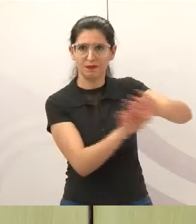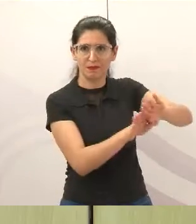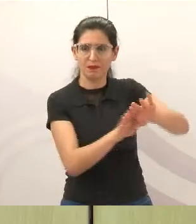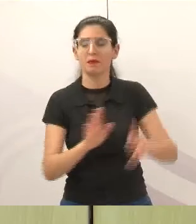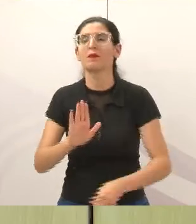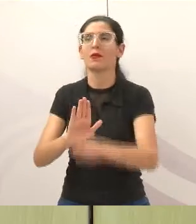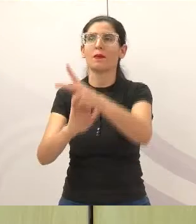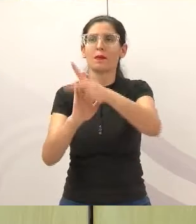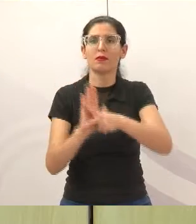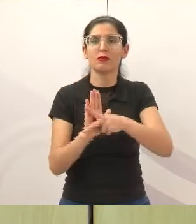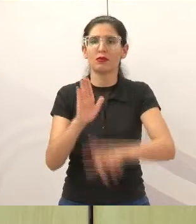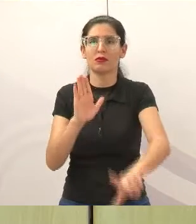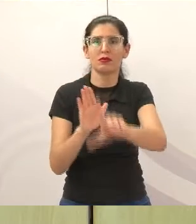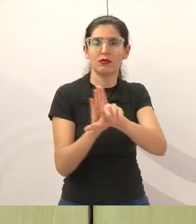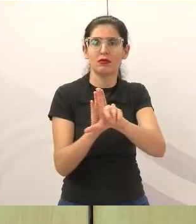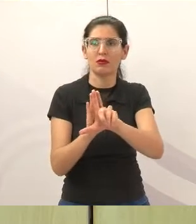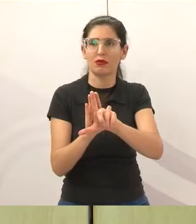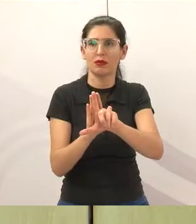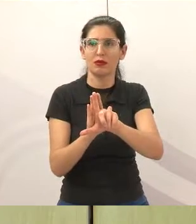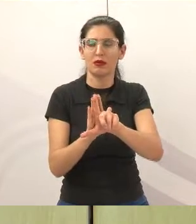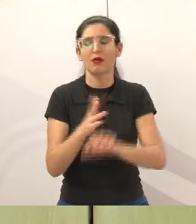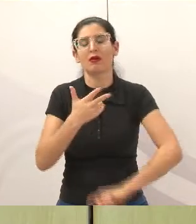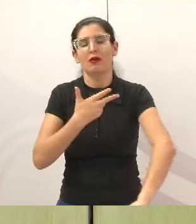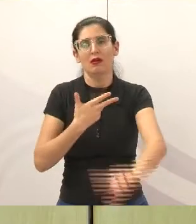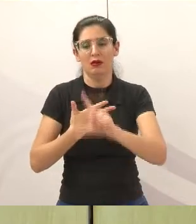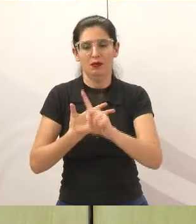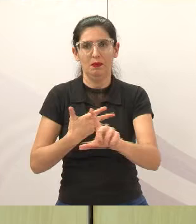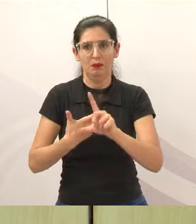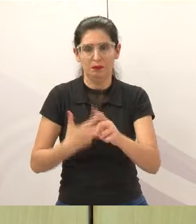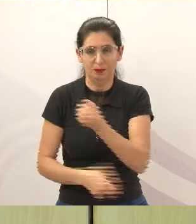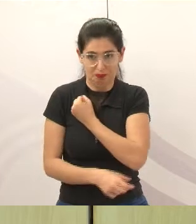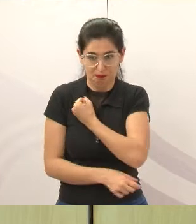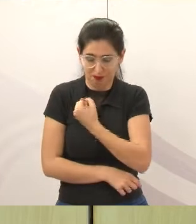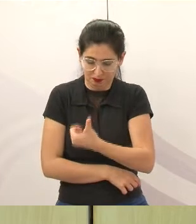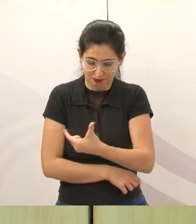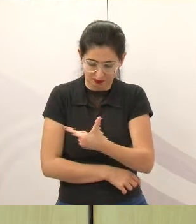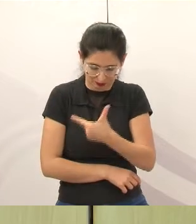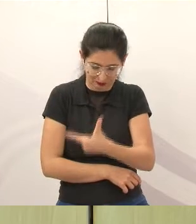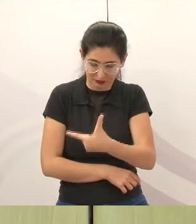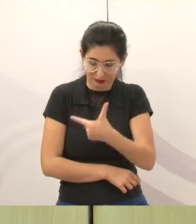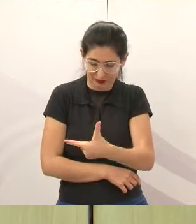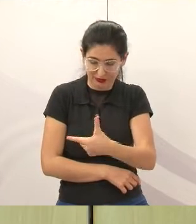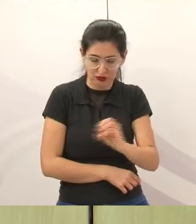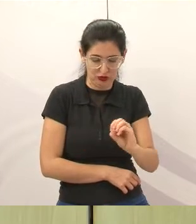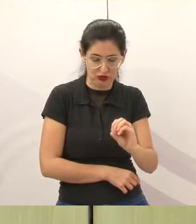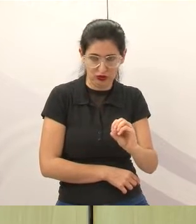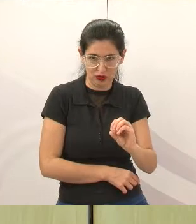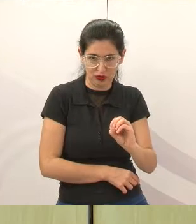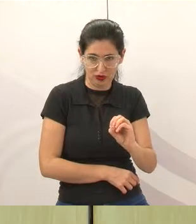Discussão única do projeto de lei do Legislativo número